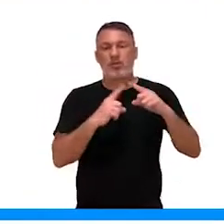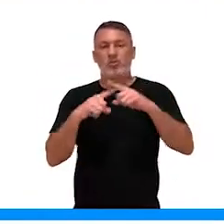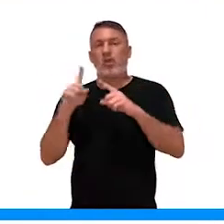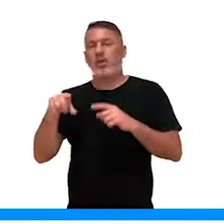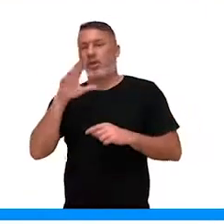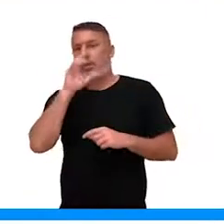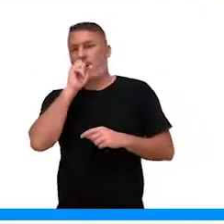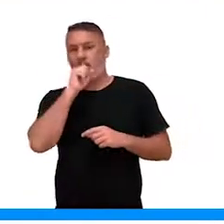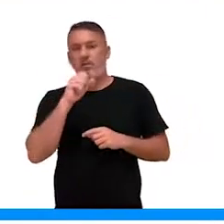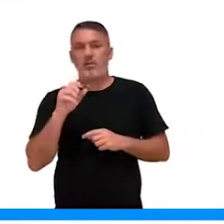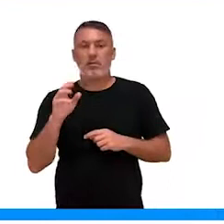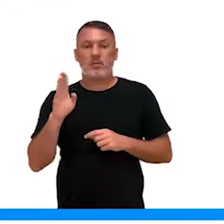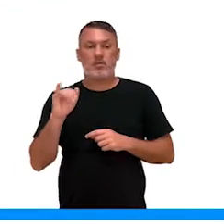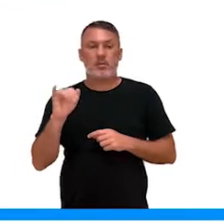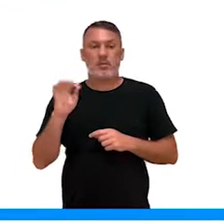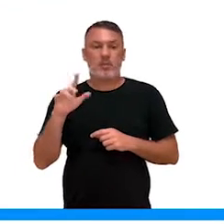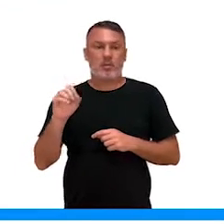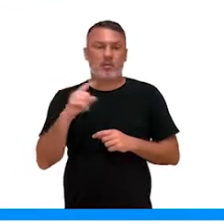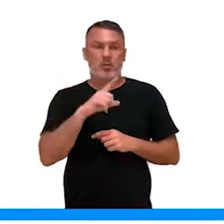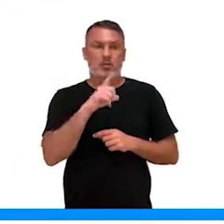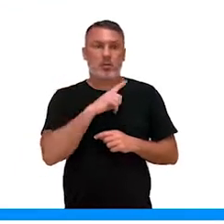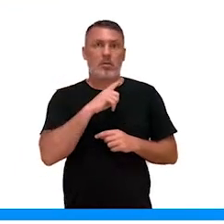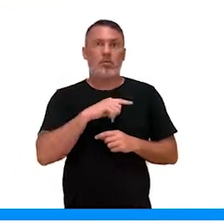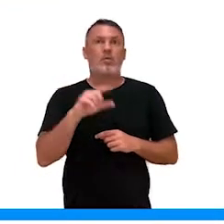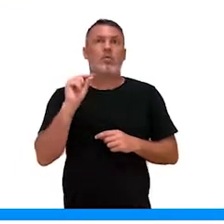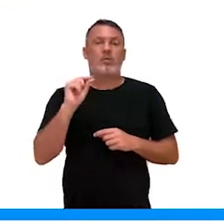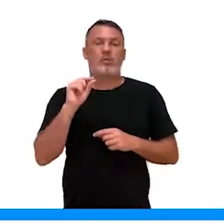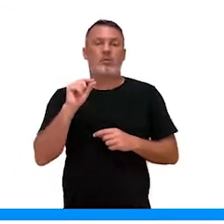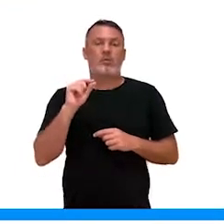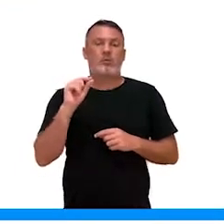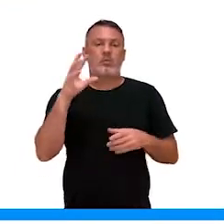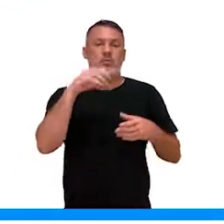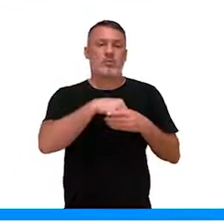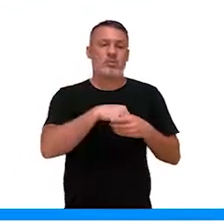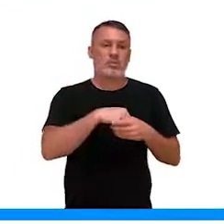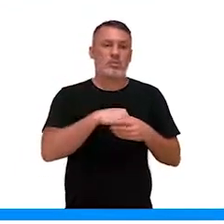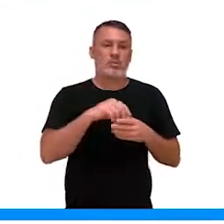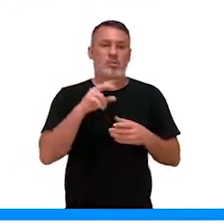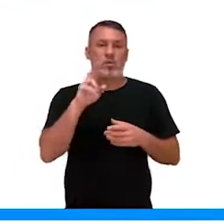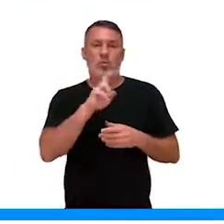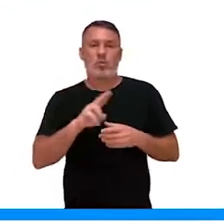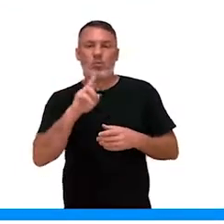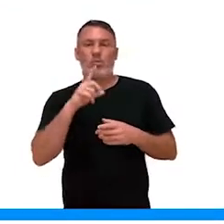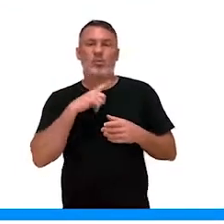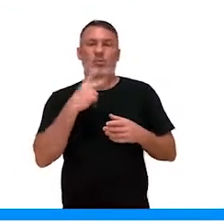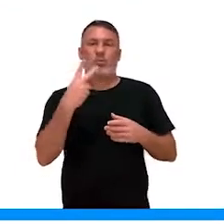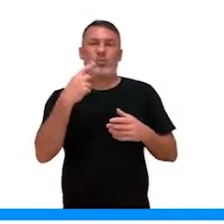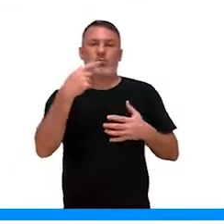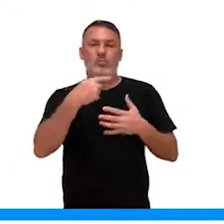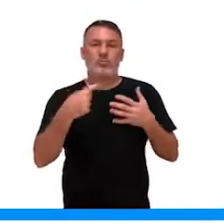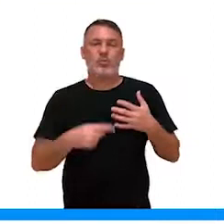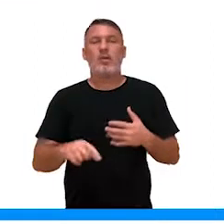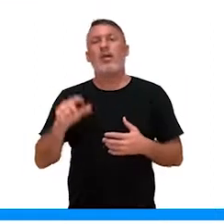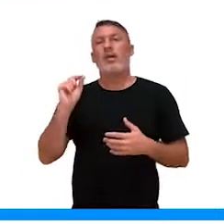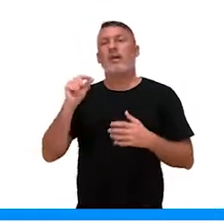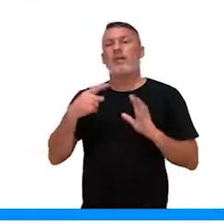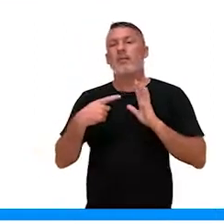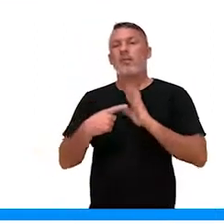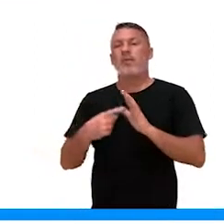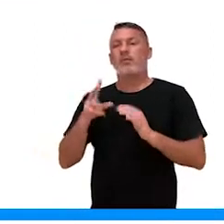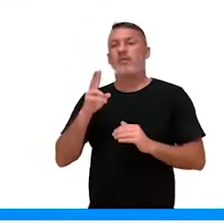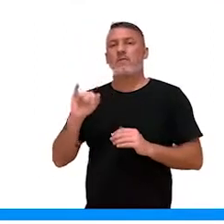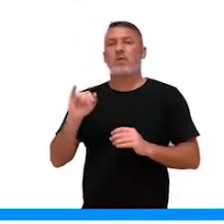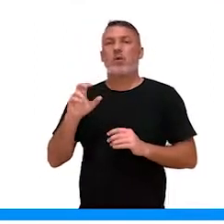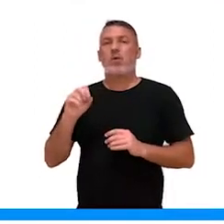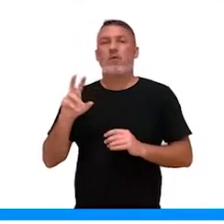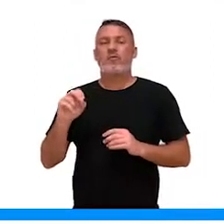megalécito, que é esse que tem a parte laranjinha de vitelo. Eles têm muito vitelo nessa parte aí do polo vegetativo.